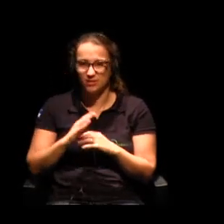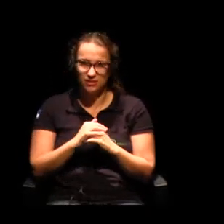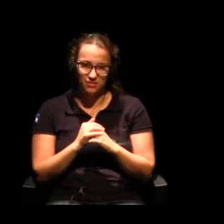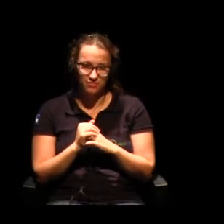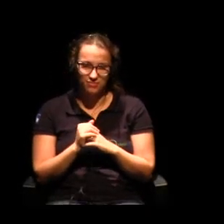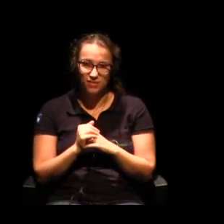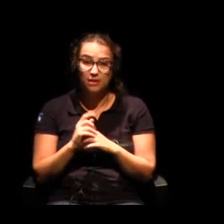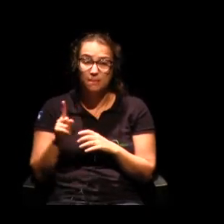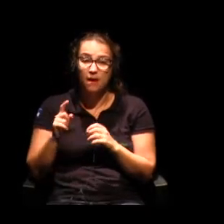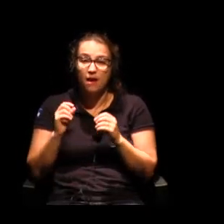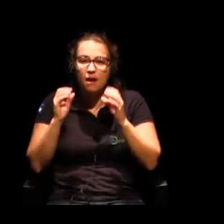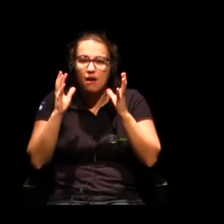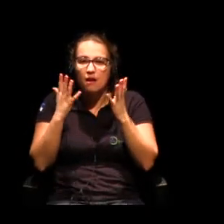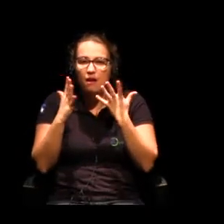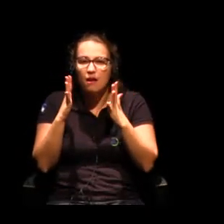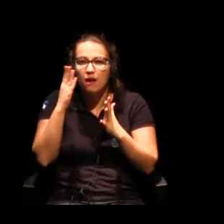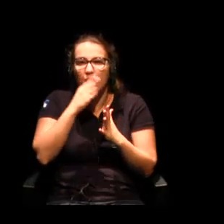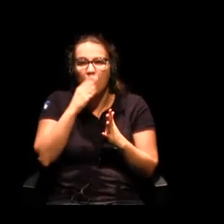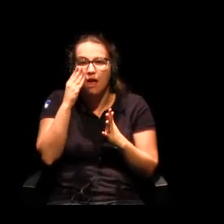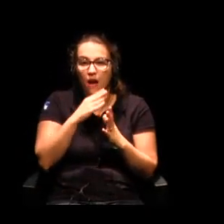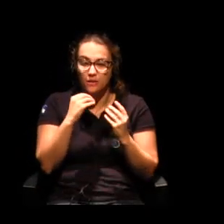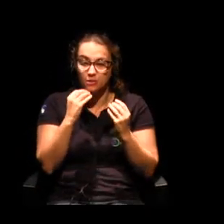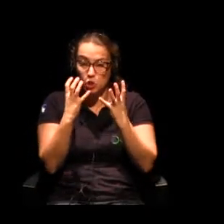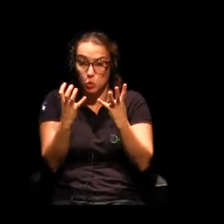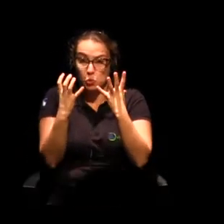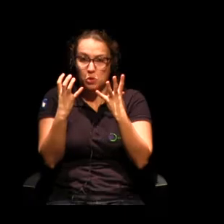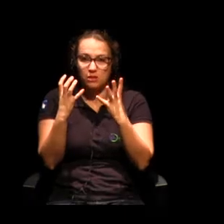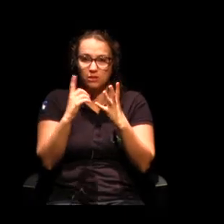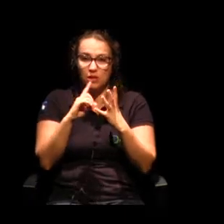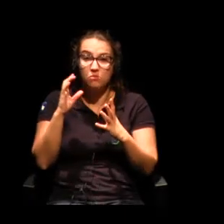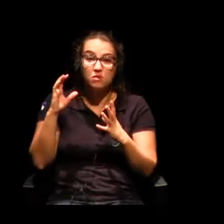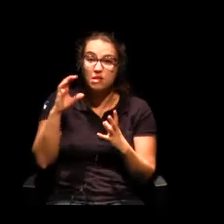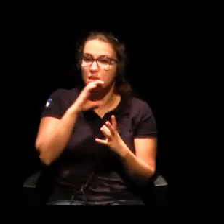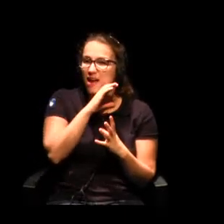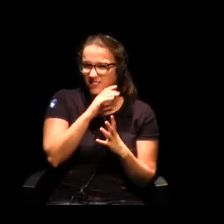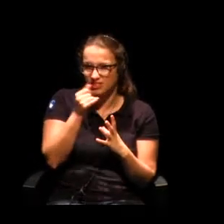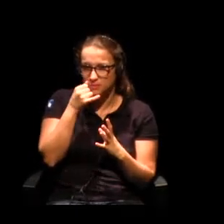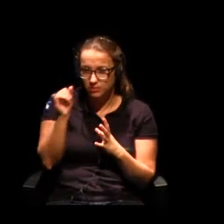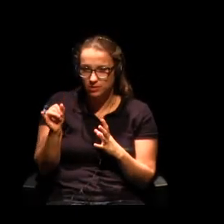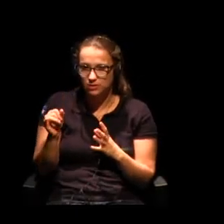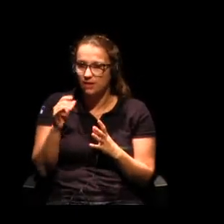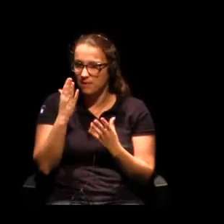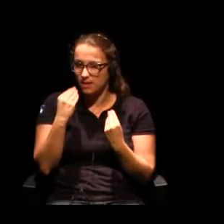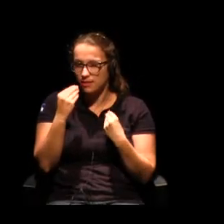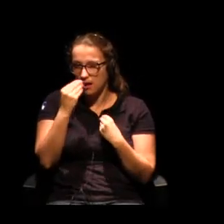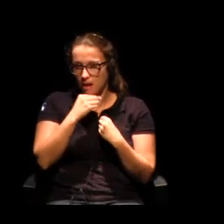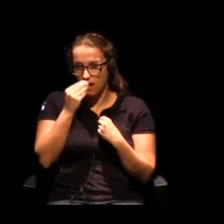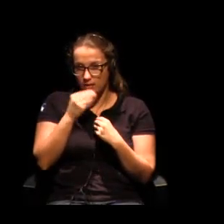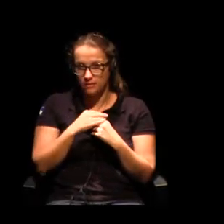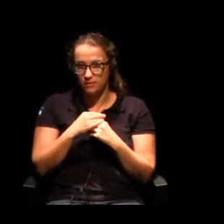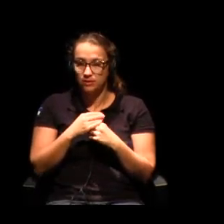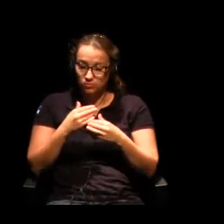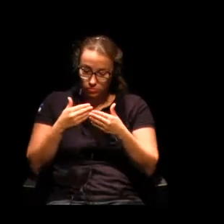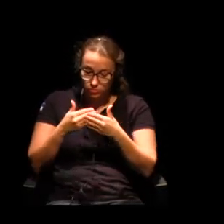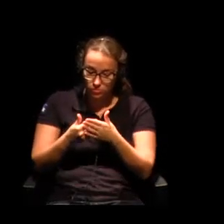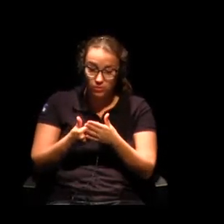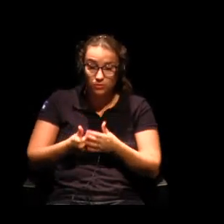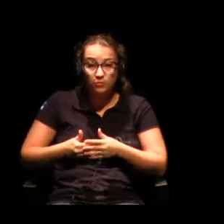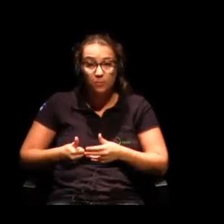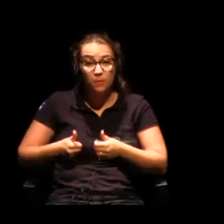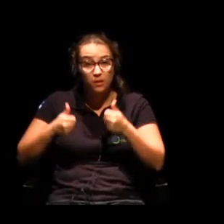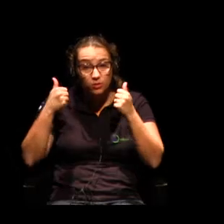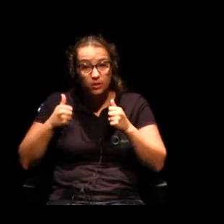mais clara para não se tornar muito quente, e no